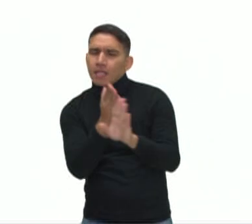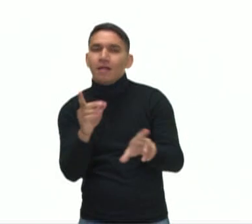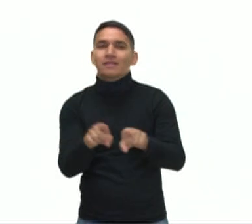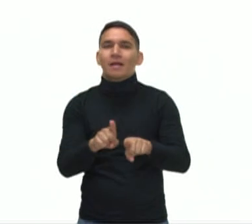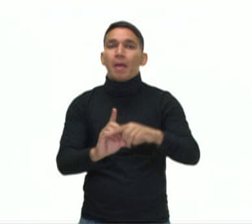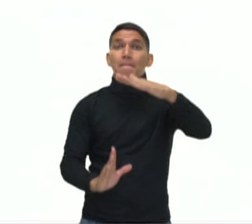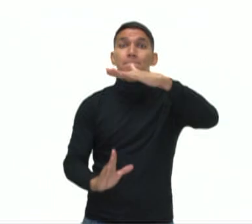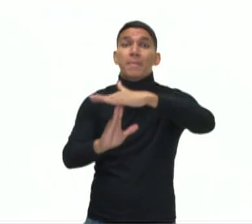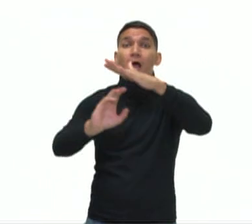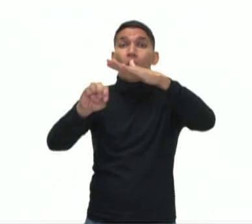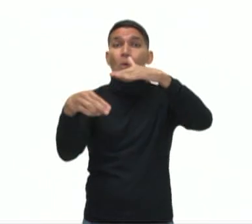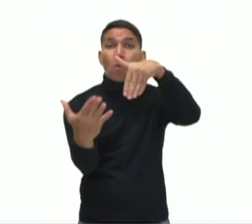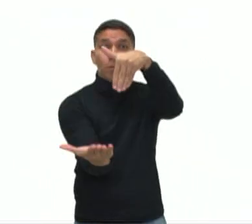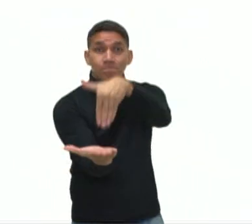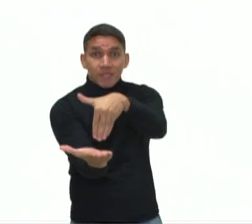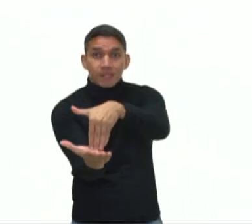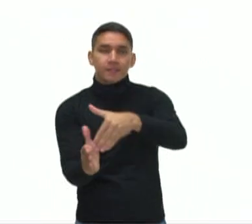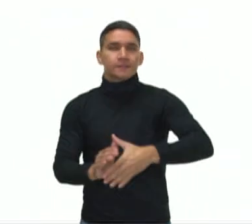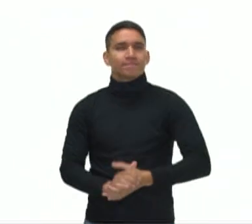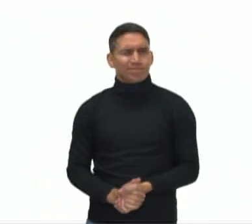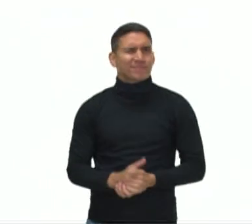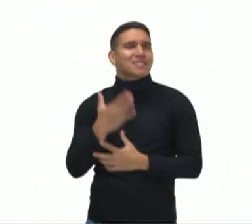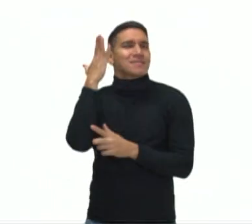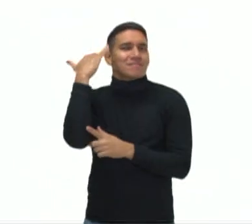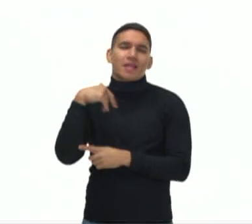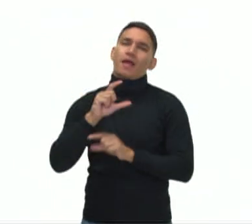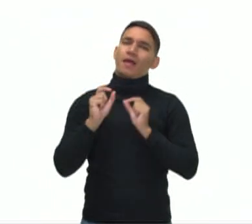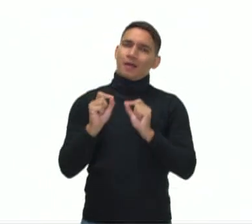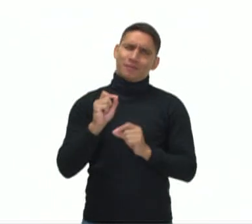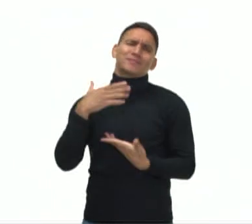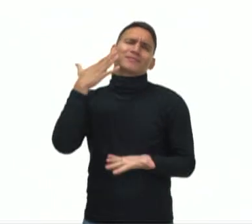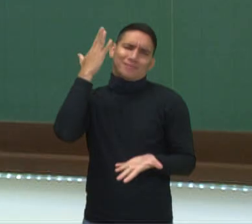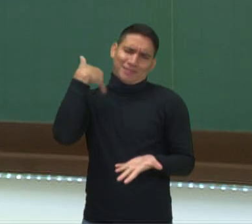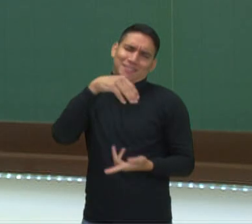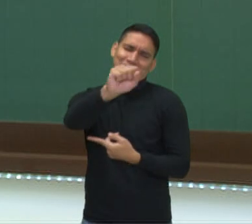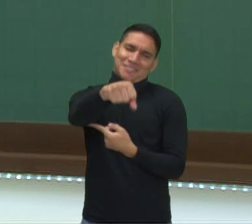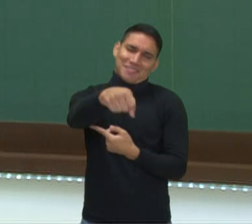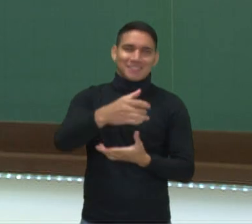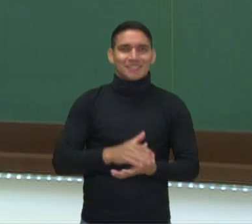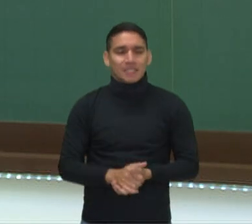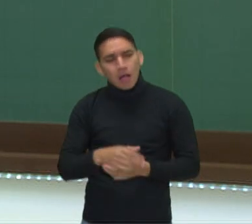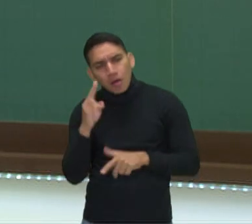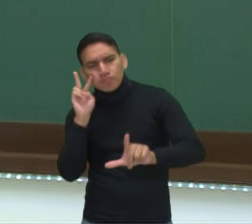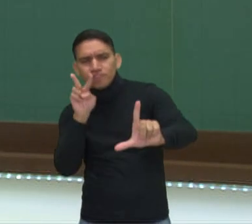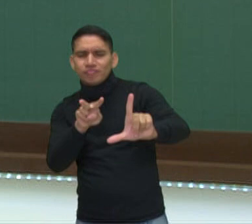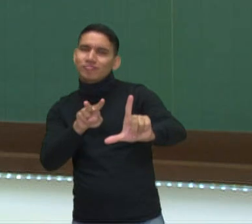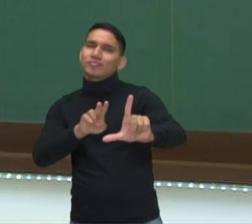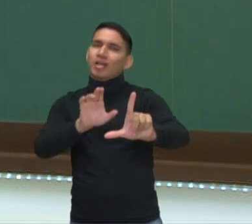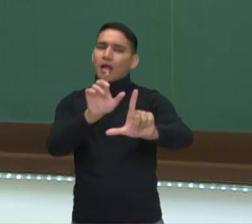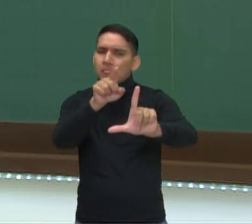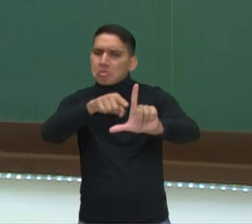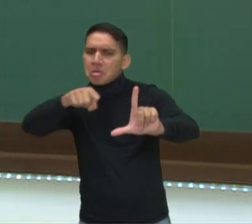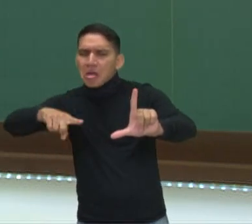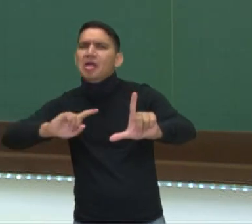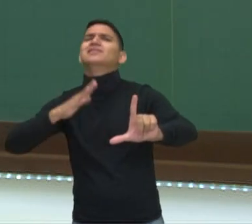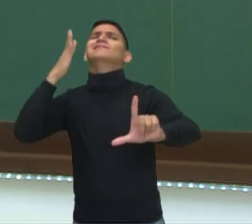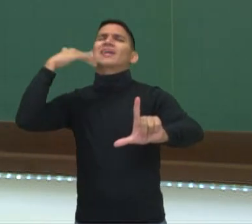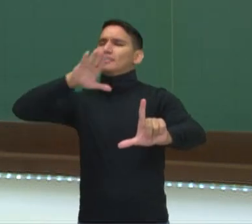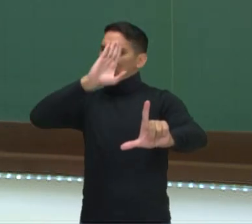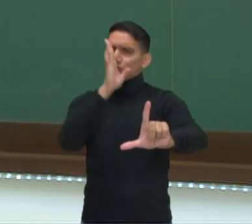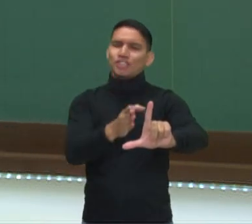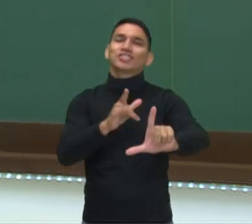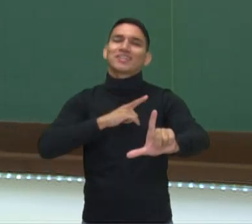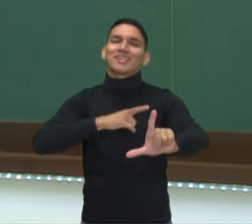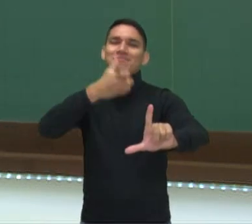de máximo ou de mínimo. Sabemos, pessoal? Sim, sabemos. A gente olha para o gráfico e já consegue dizer se a parábola